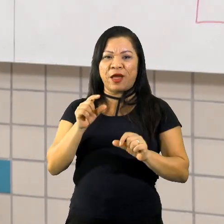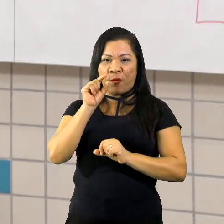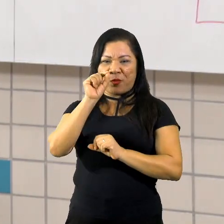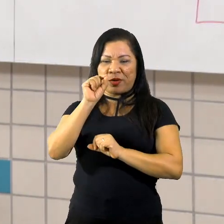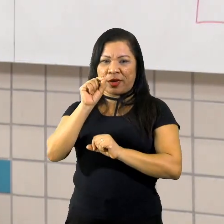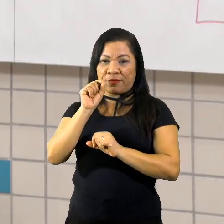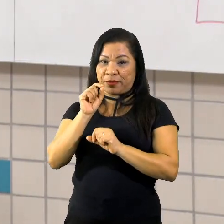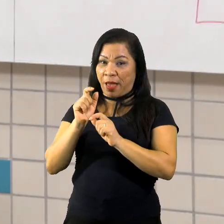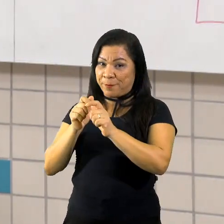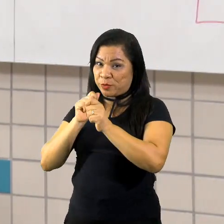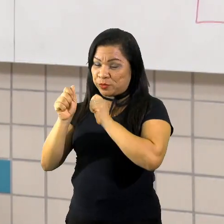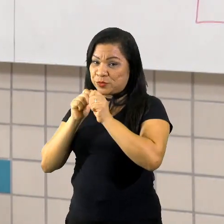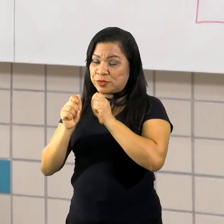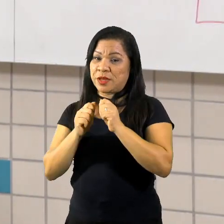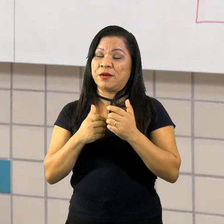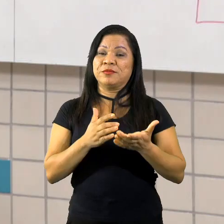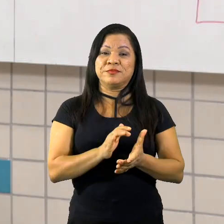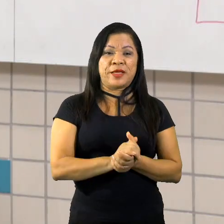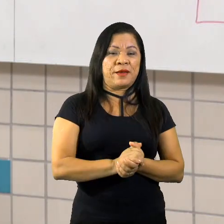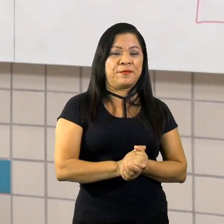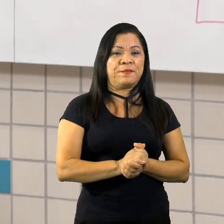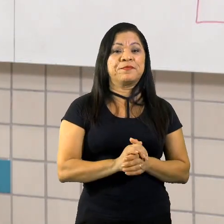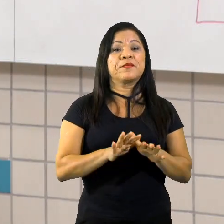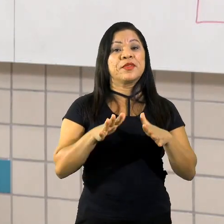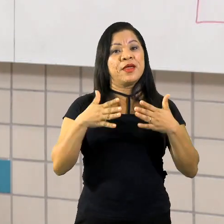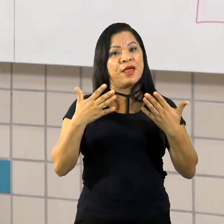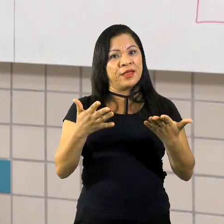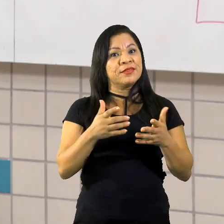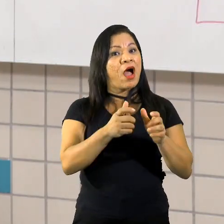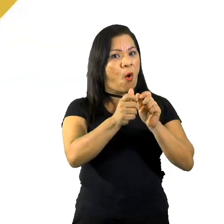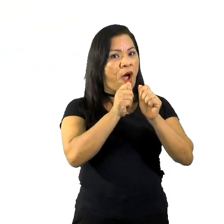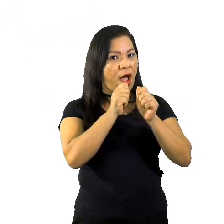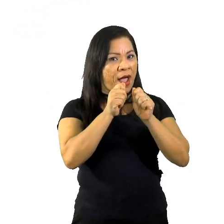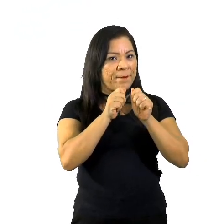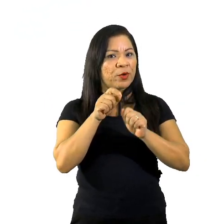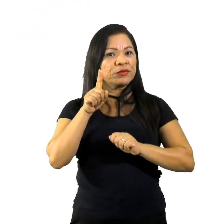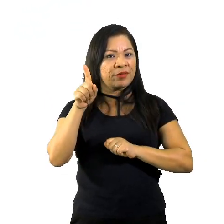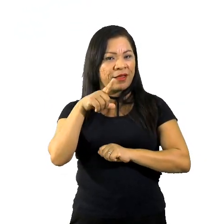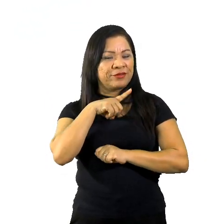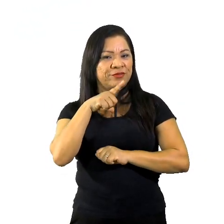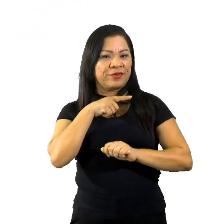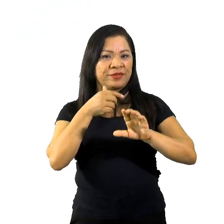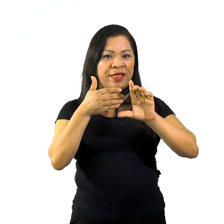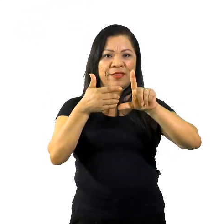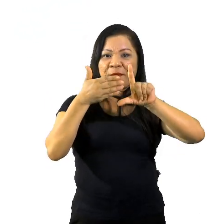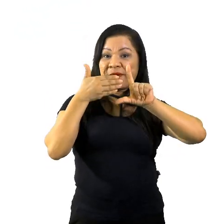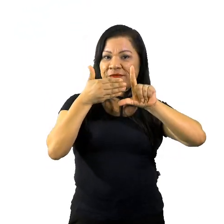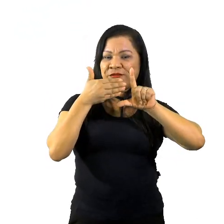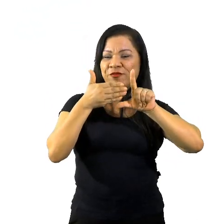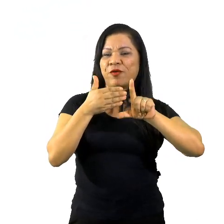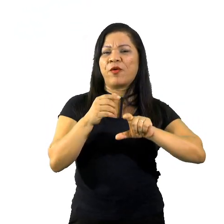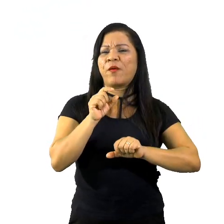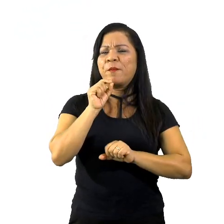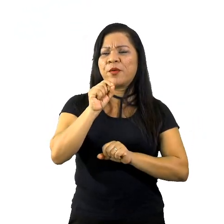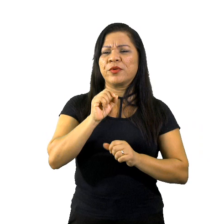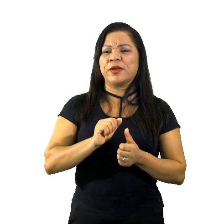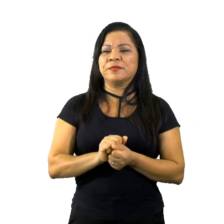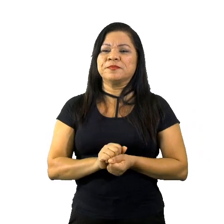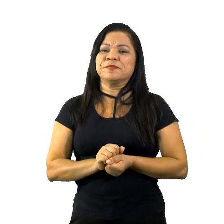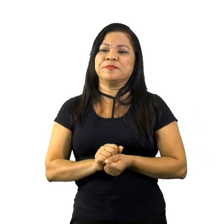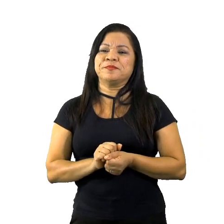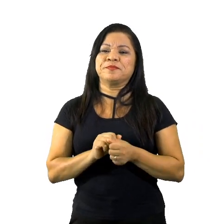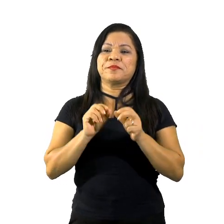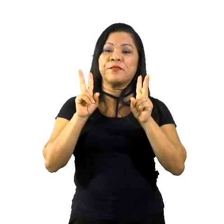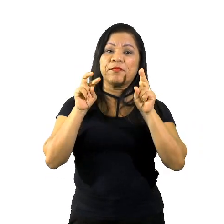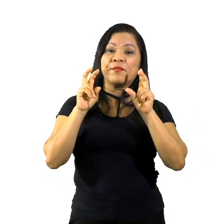Essa reportagem que está na plataforma, ela tem esse seguinte parágrafo. As medidas de quarentena adotadas